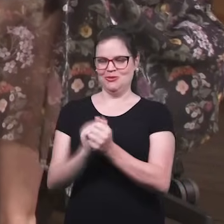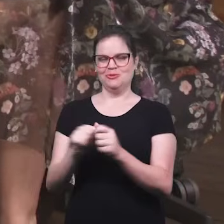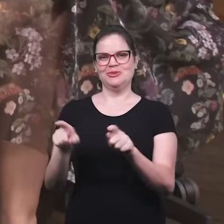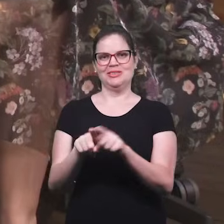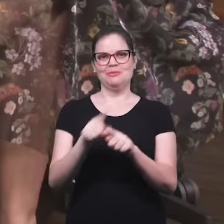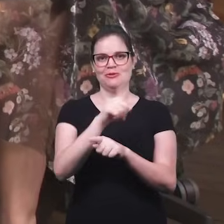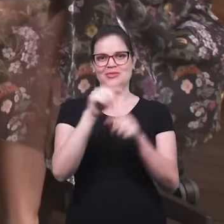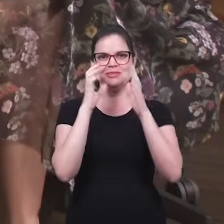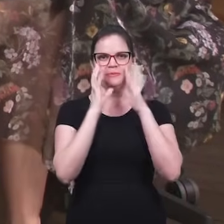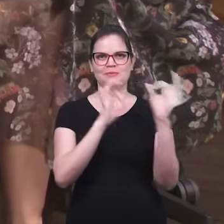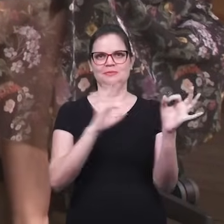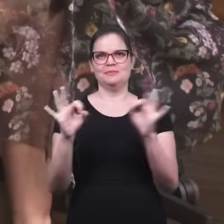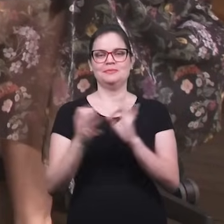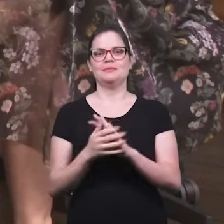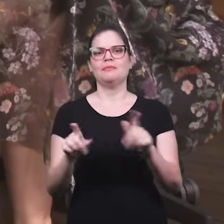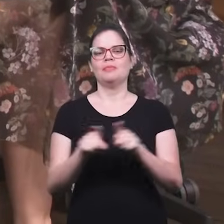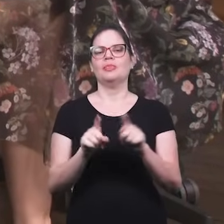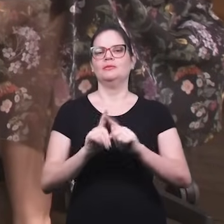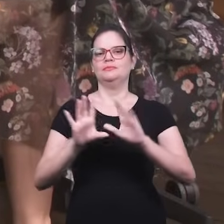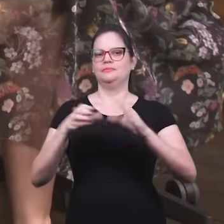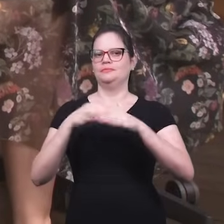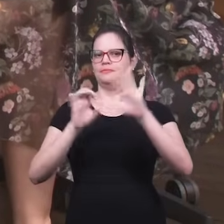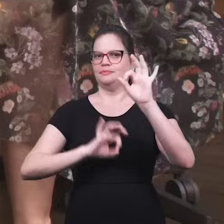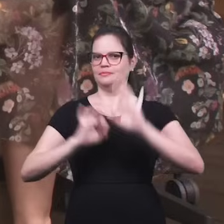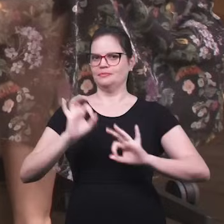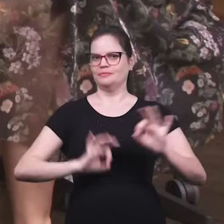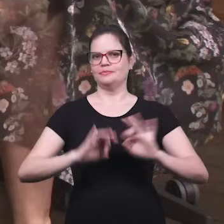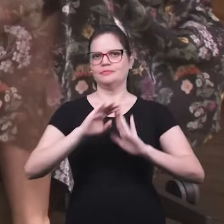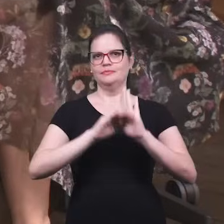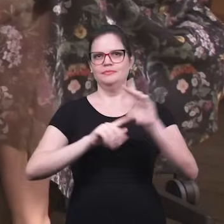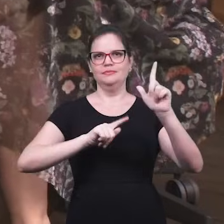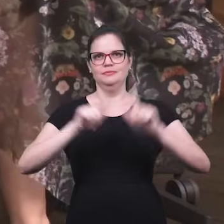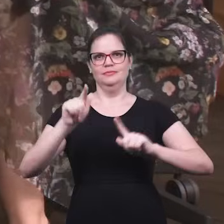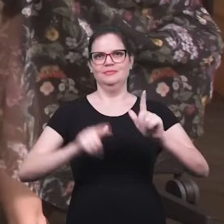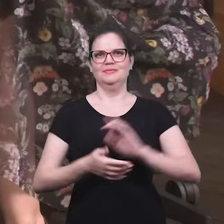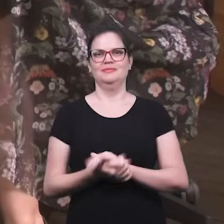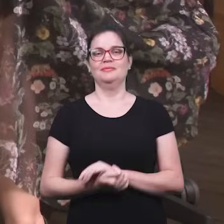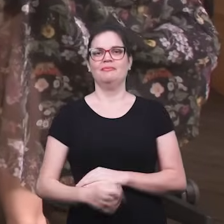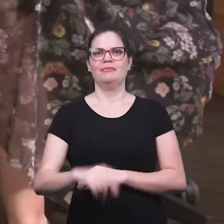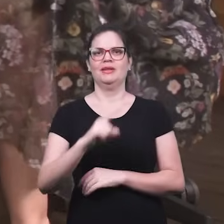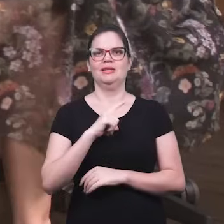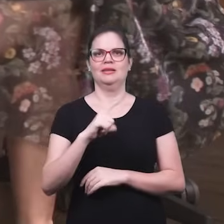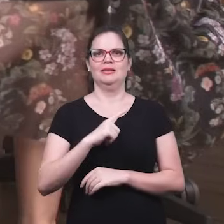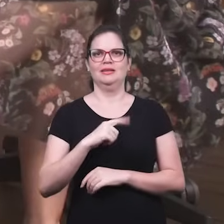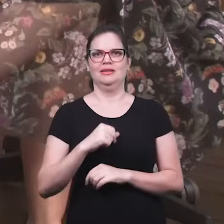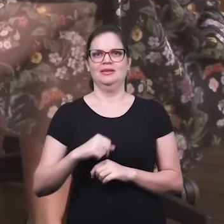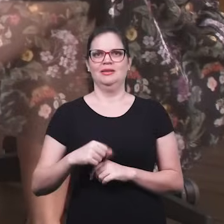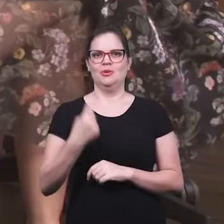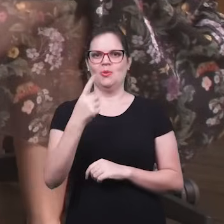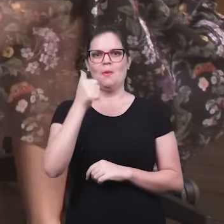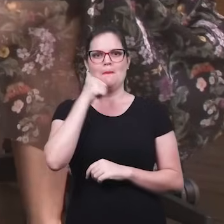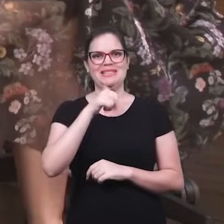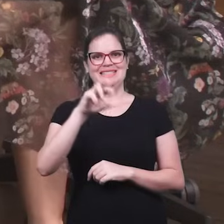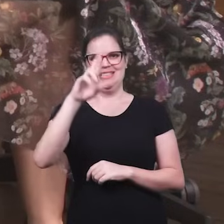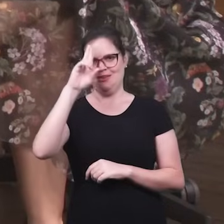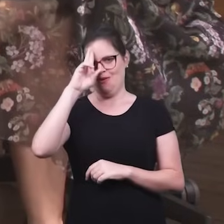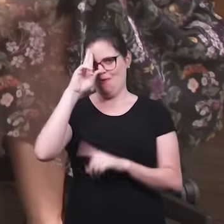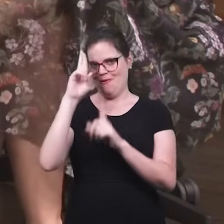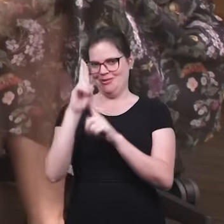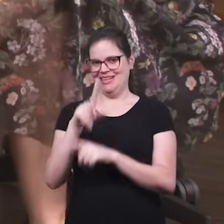nos assistem. Quero falar aqui da equipe de produção, que nós temos, né, pastor Josias, na equipe de produção, uma